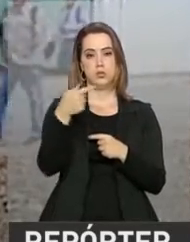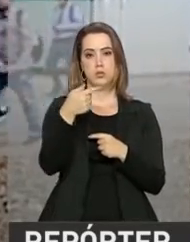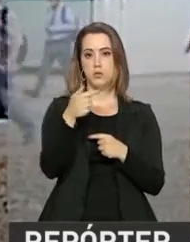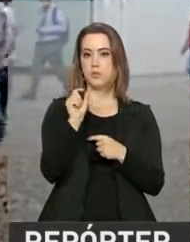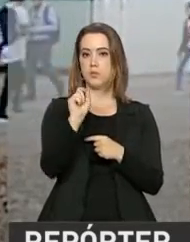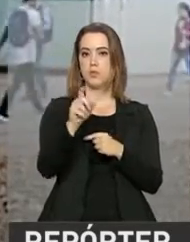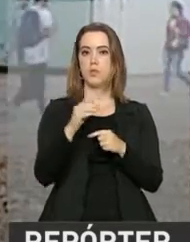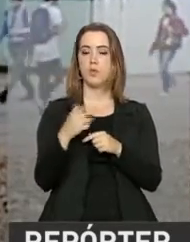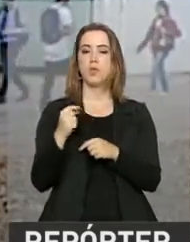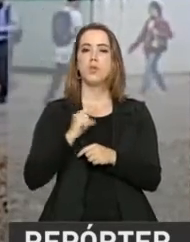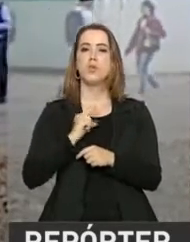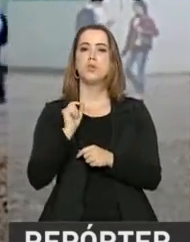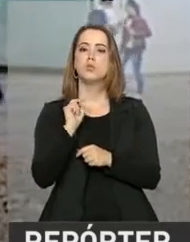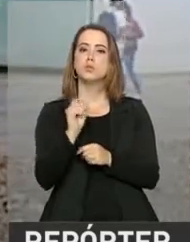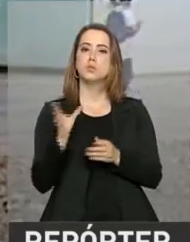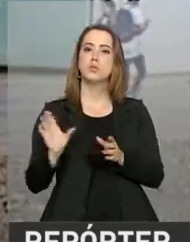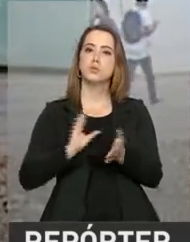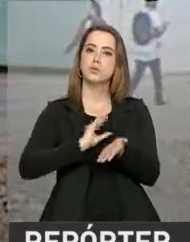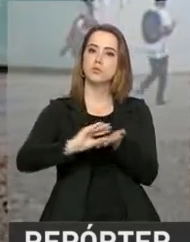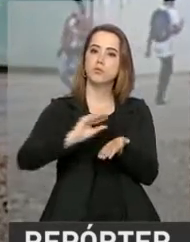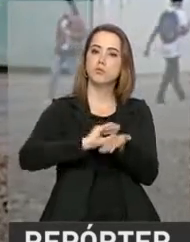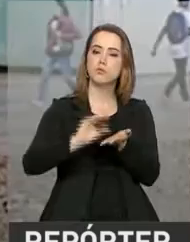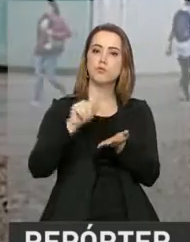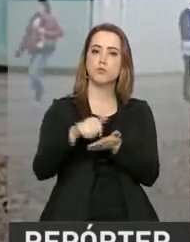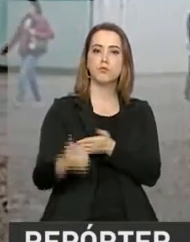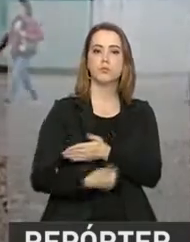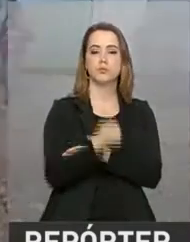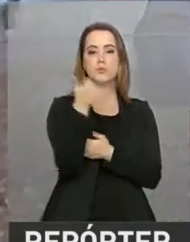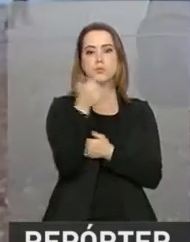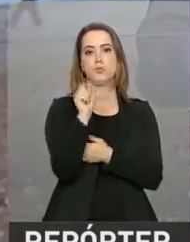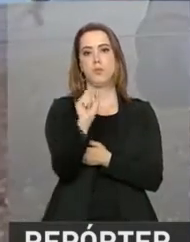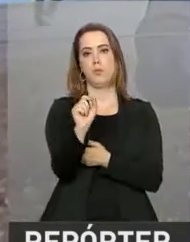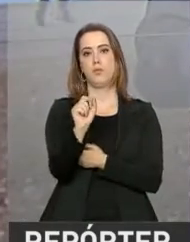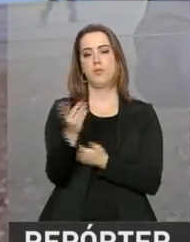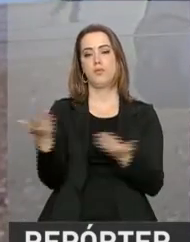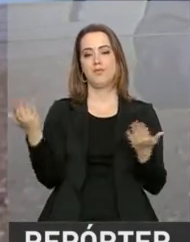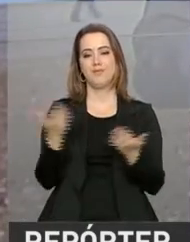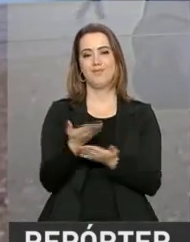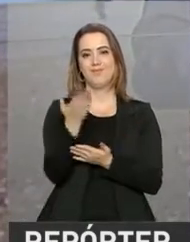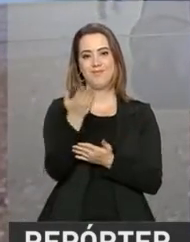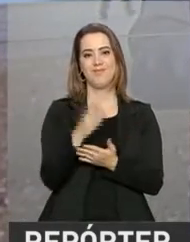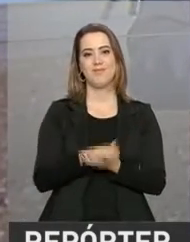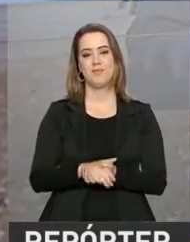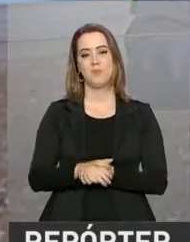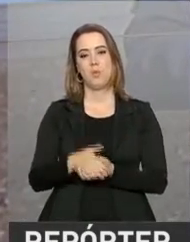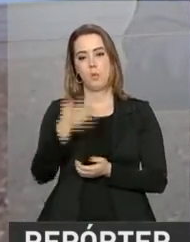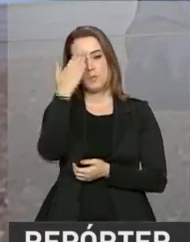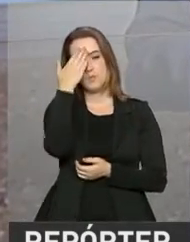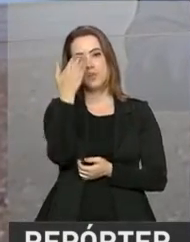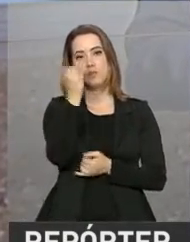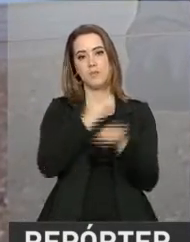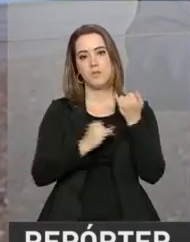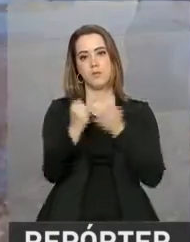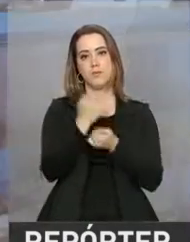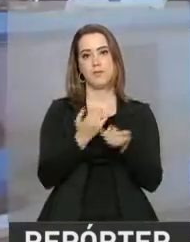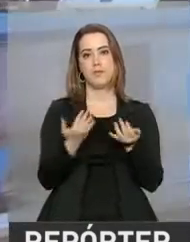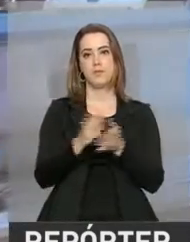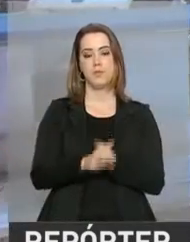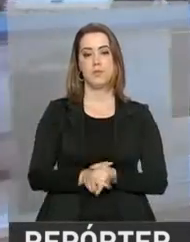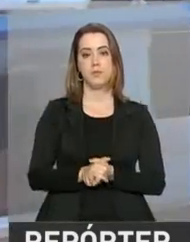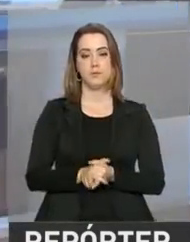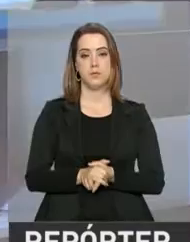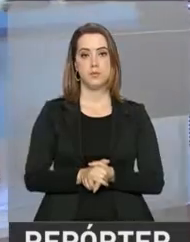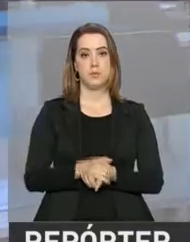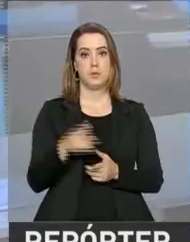economia brasileira é o investimento. Volto com você no estúdio, Renata. Obrigada, Paulo, pelas suas informações.